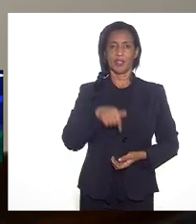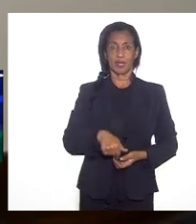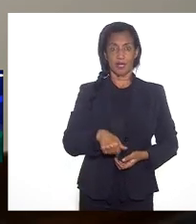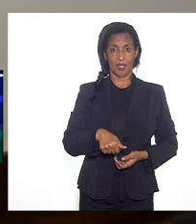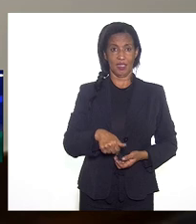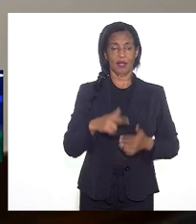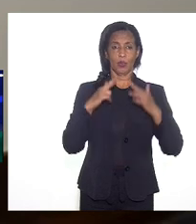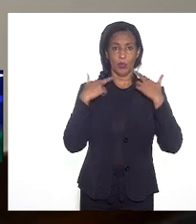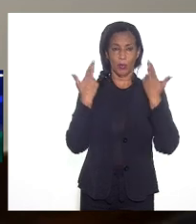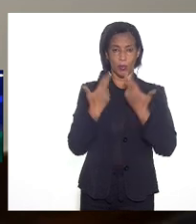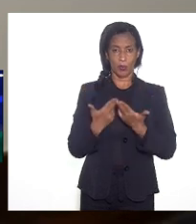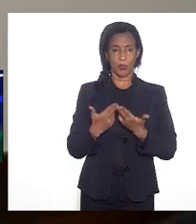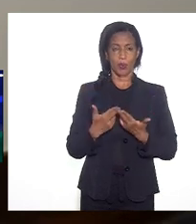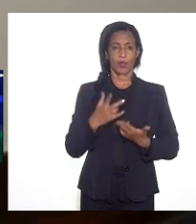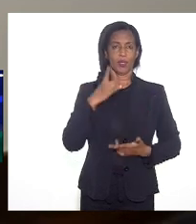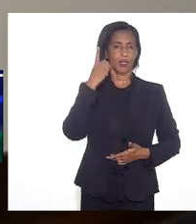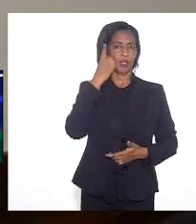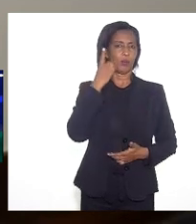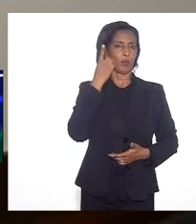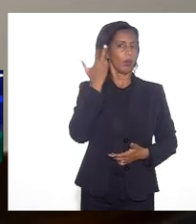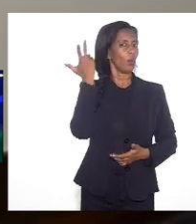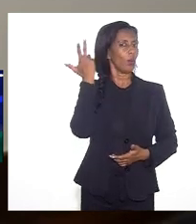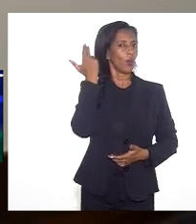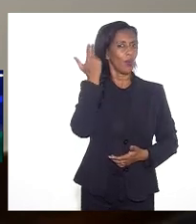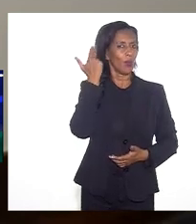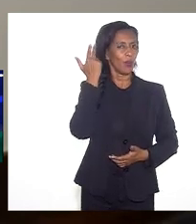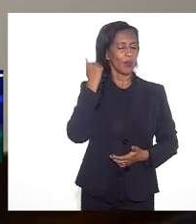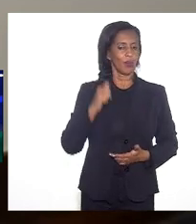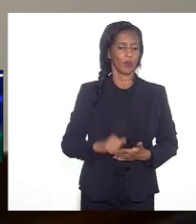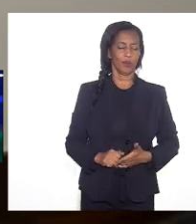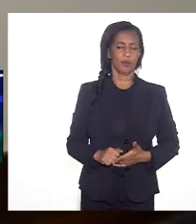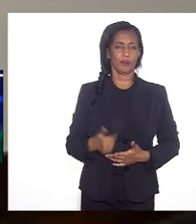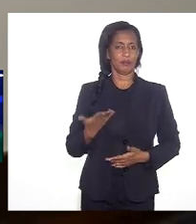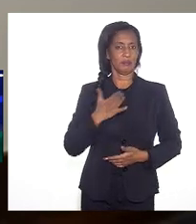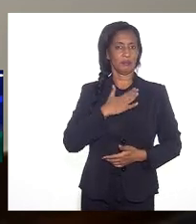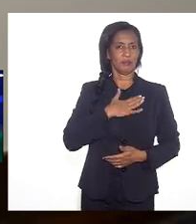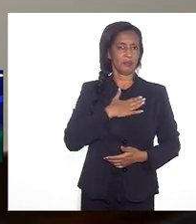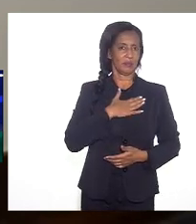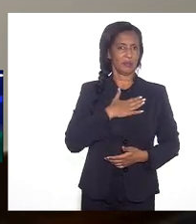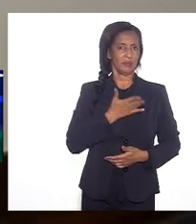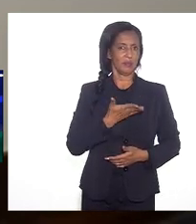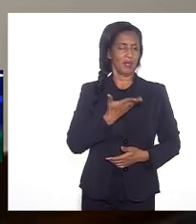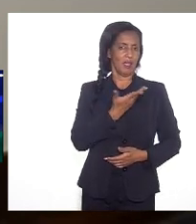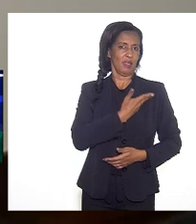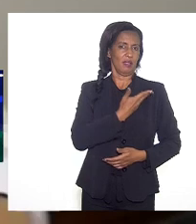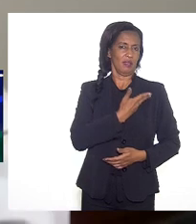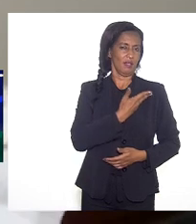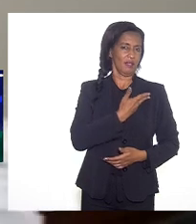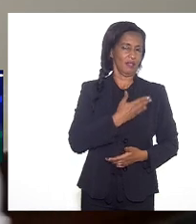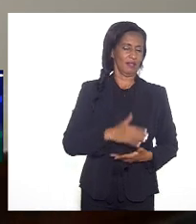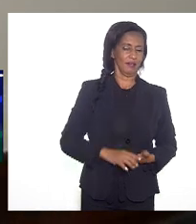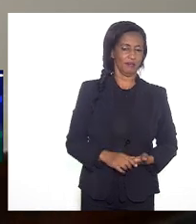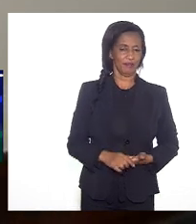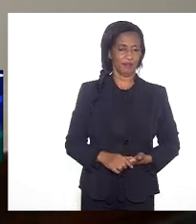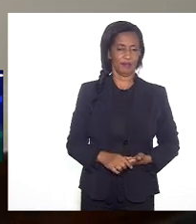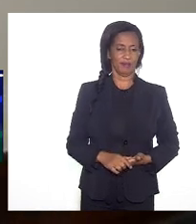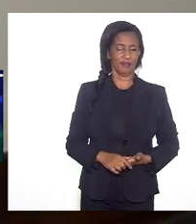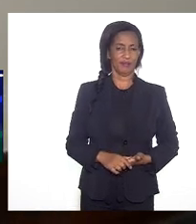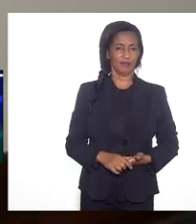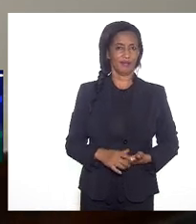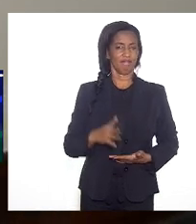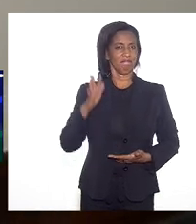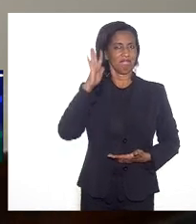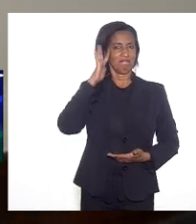sessão, deputado Eliomar Coelho, meu querido companheiro e inspiração